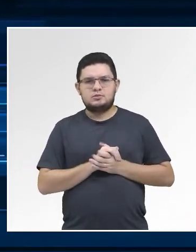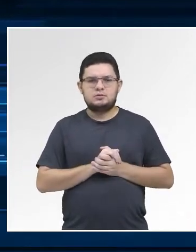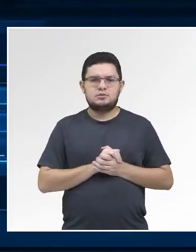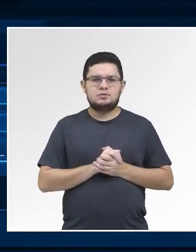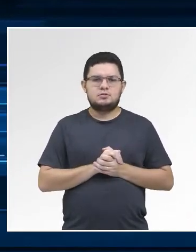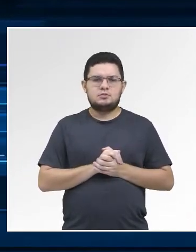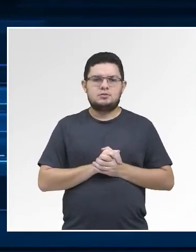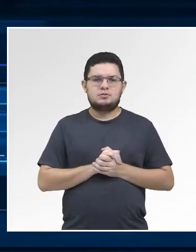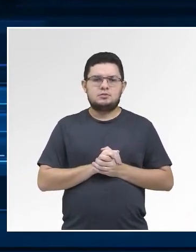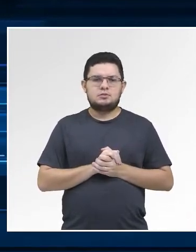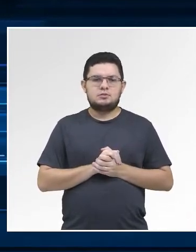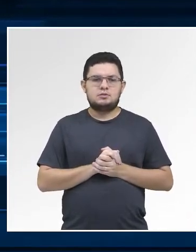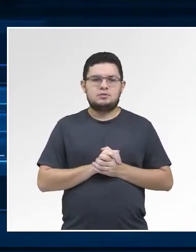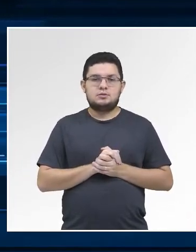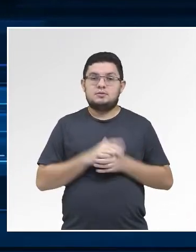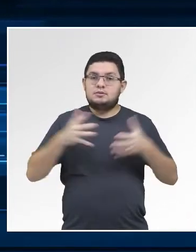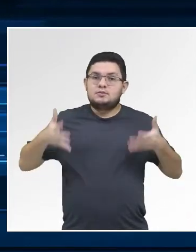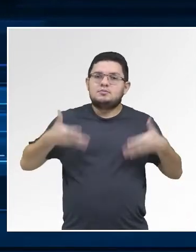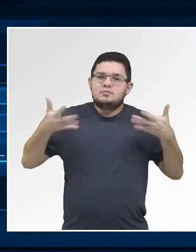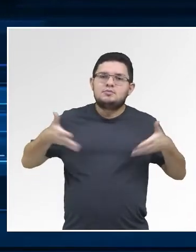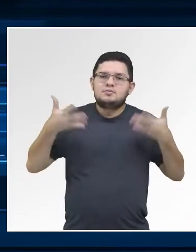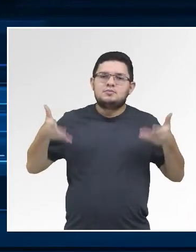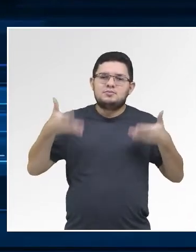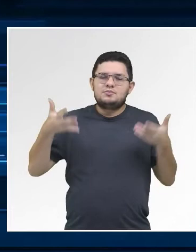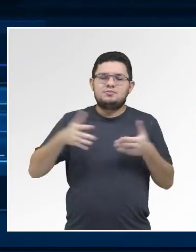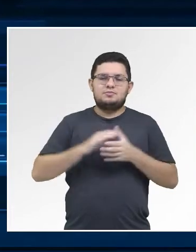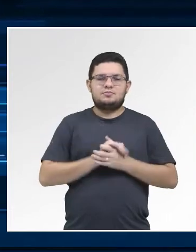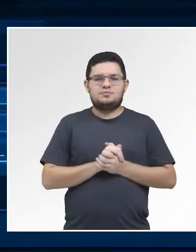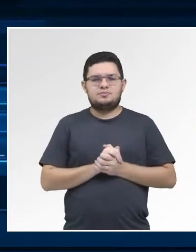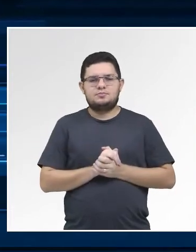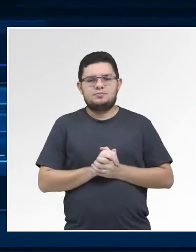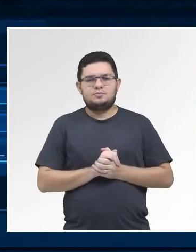Effusive, entusiasmado.